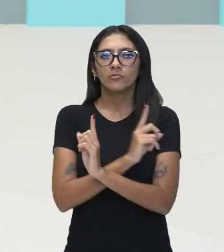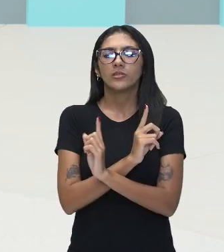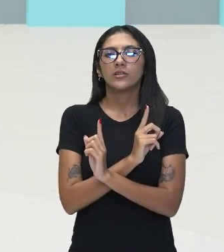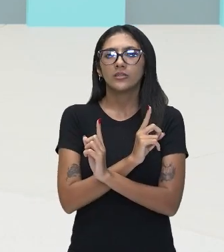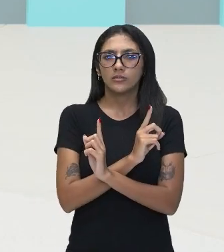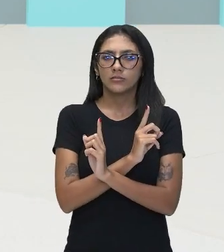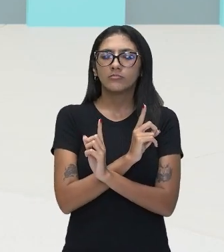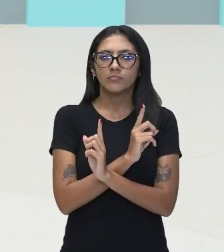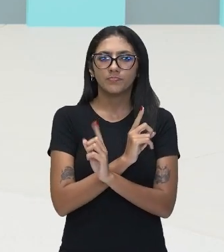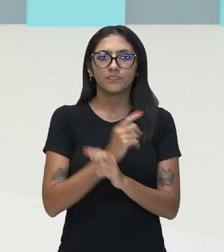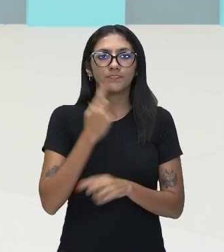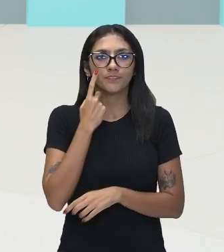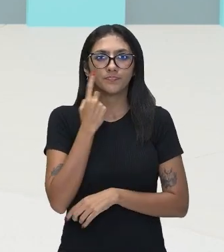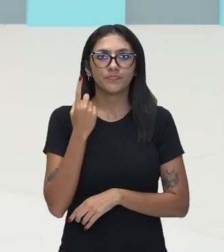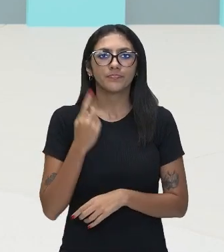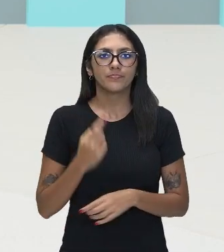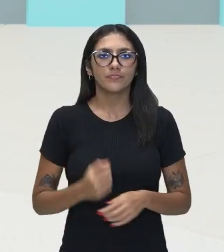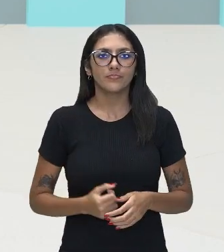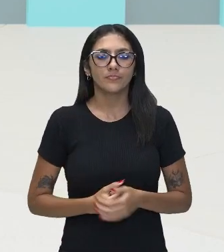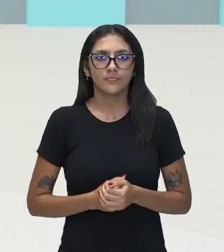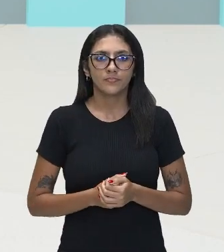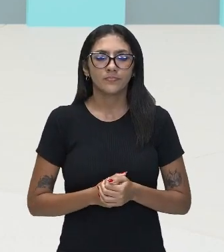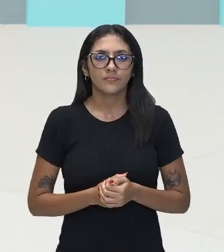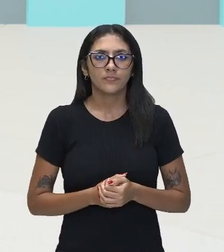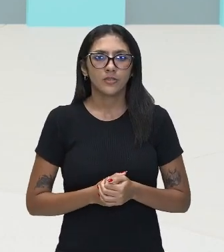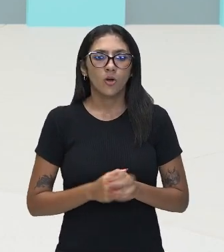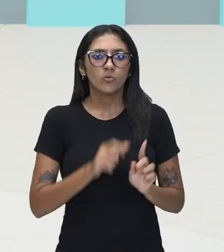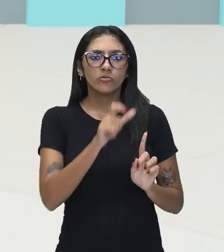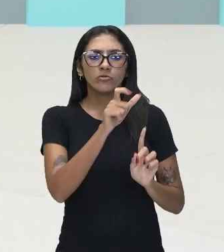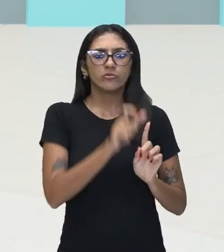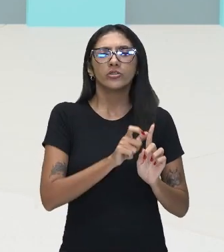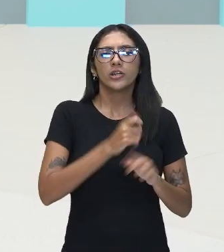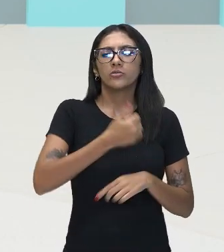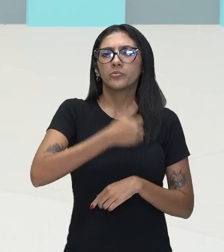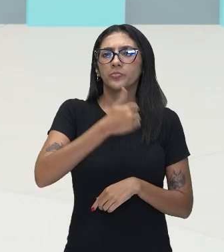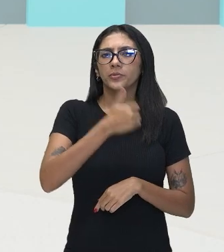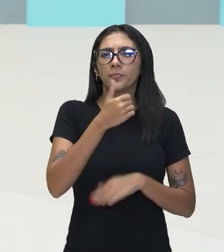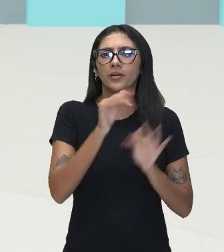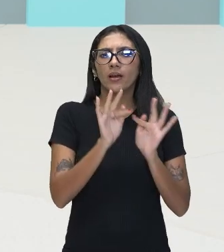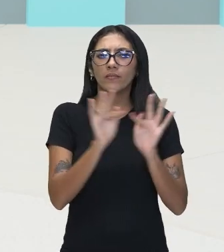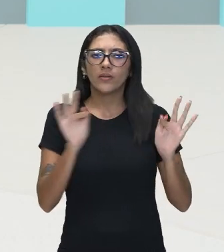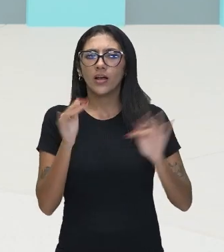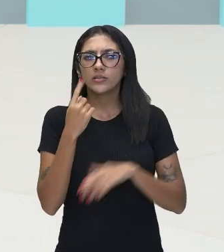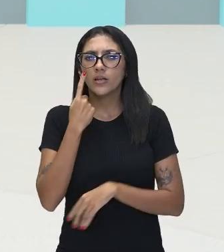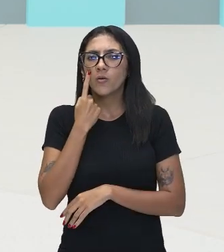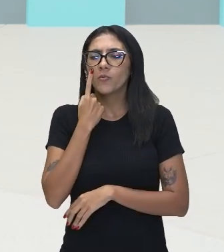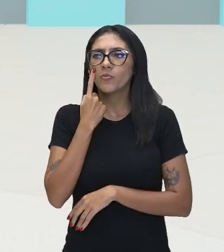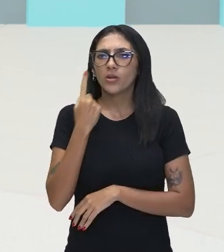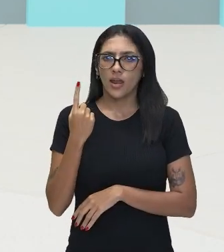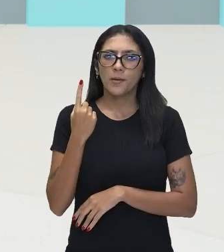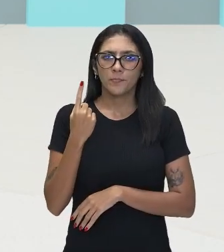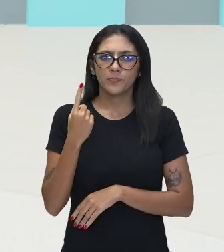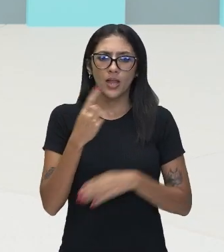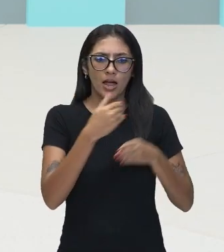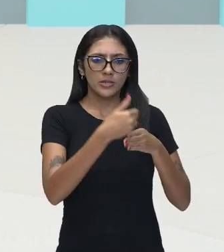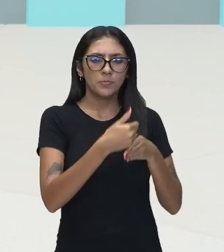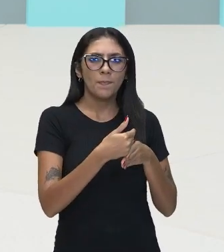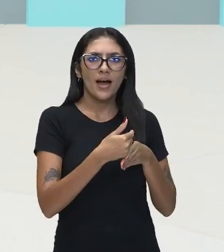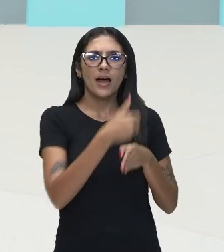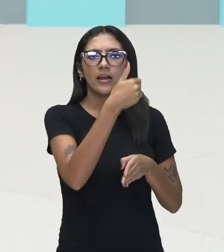indireta. Veja, o sujeito do primeiro exemplo, essas paredes. Então, essas